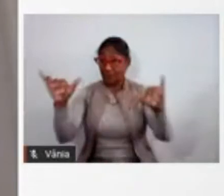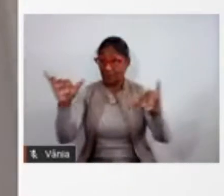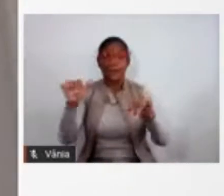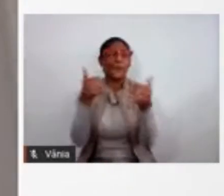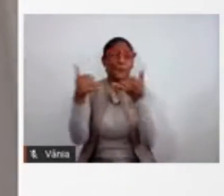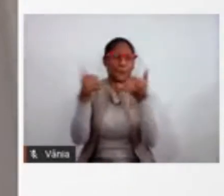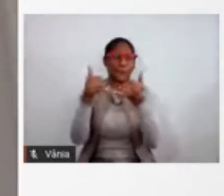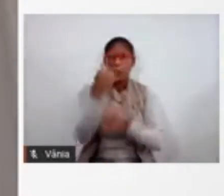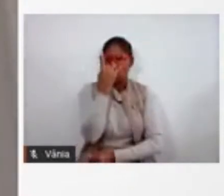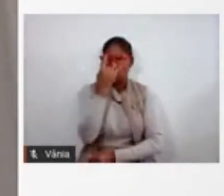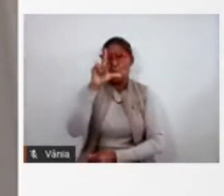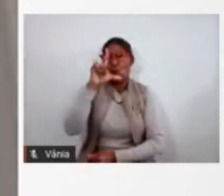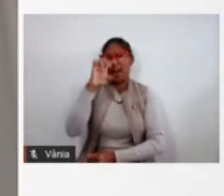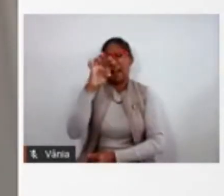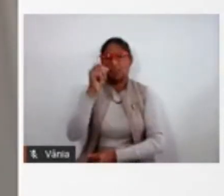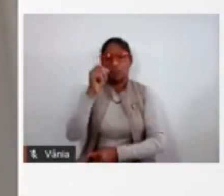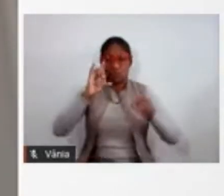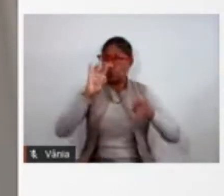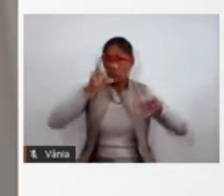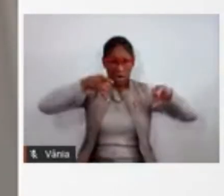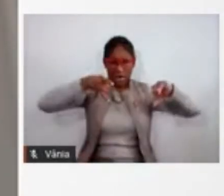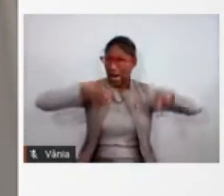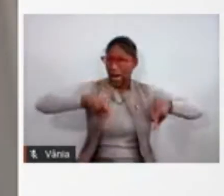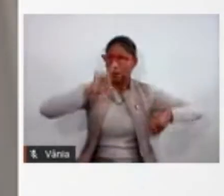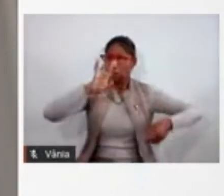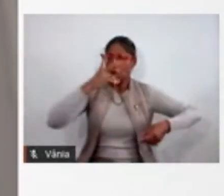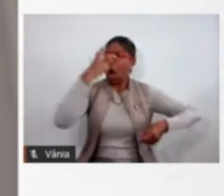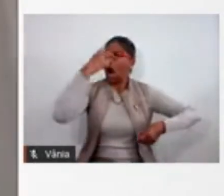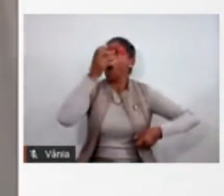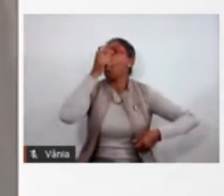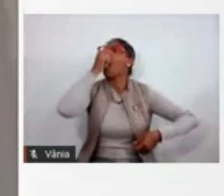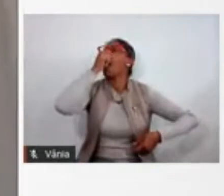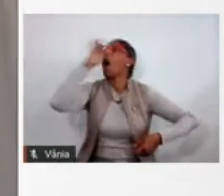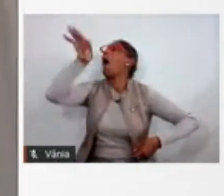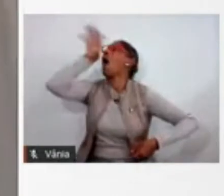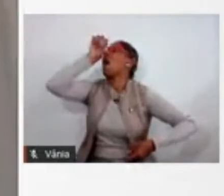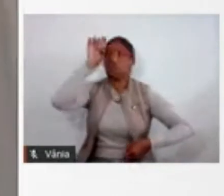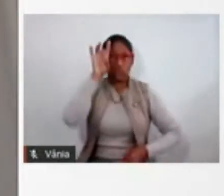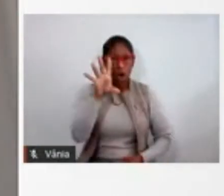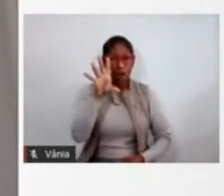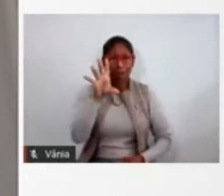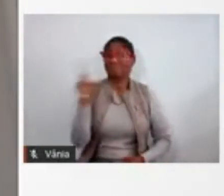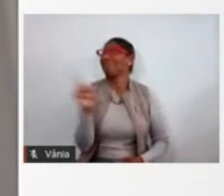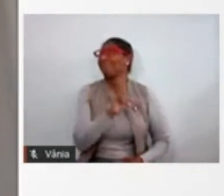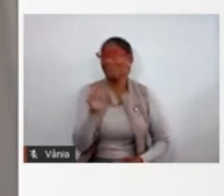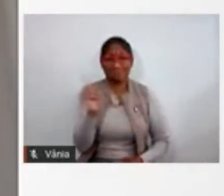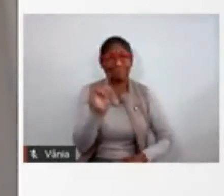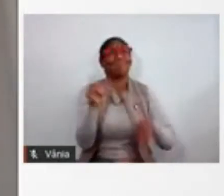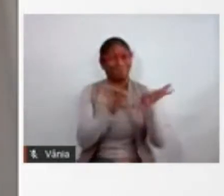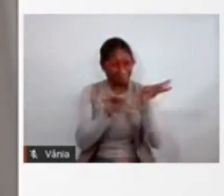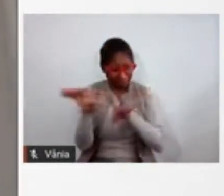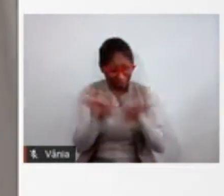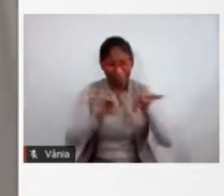é apenas cama e respirador, né? É a infraestrutura física, a cama, o respirador,